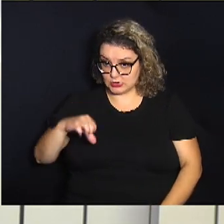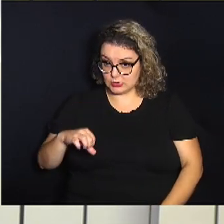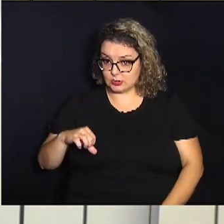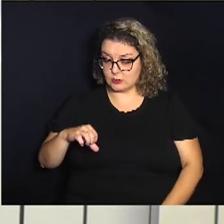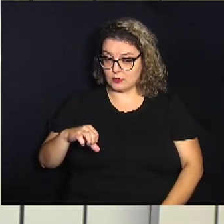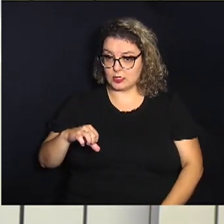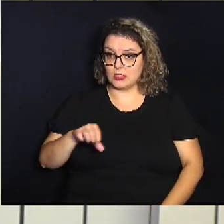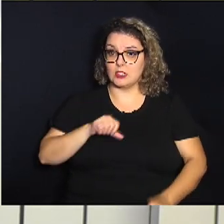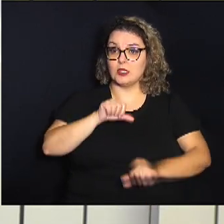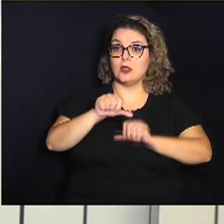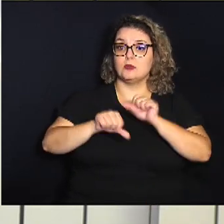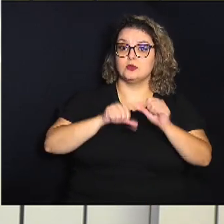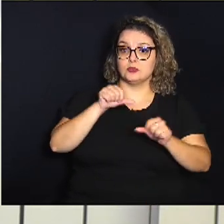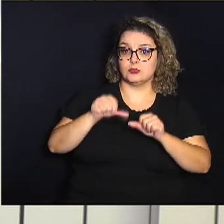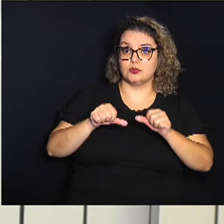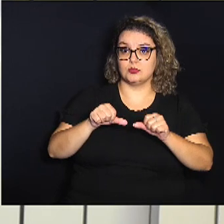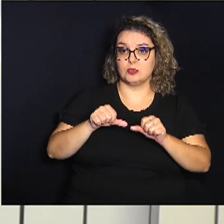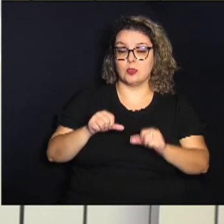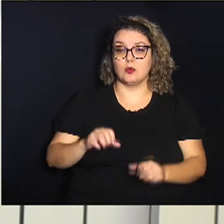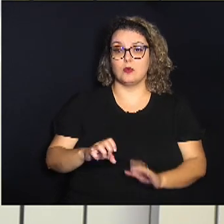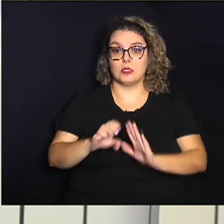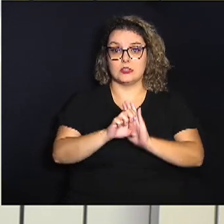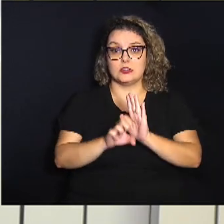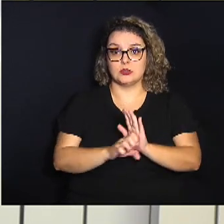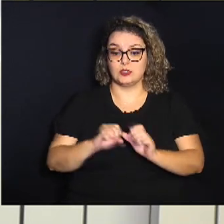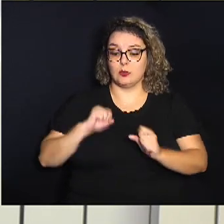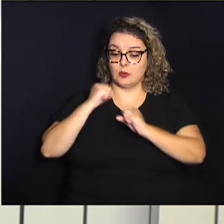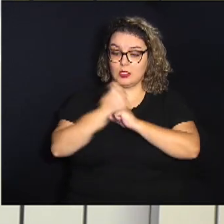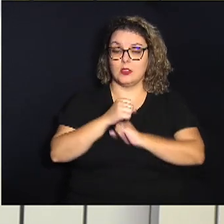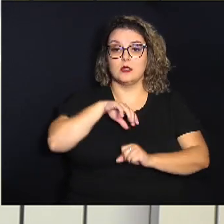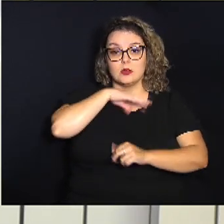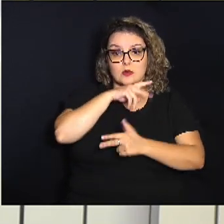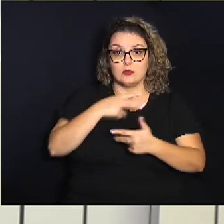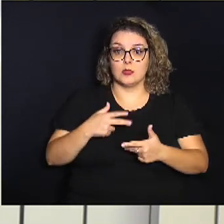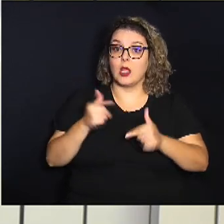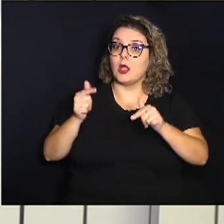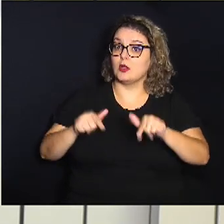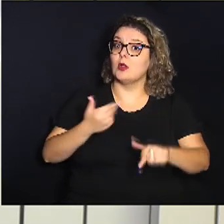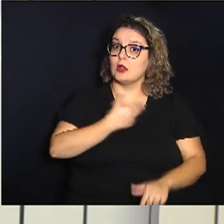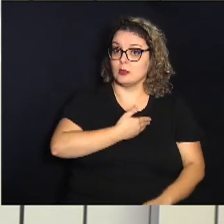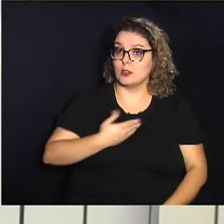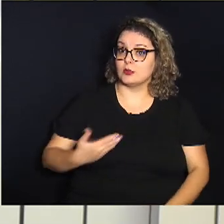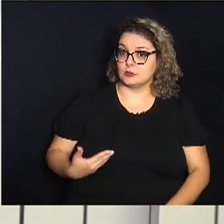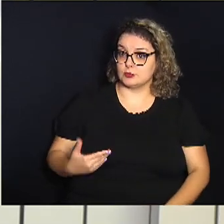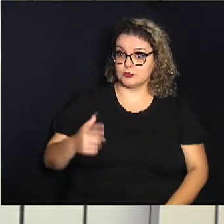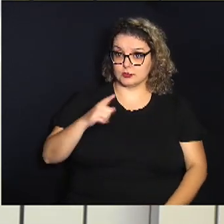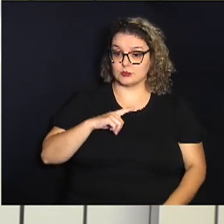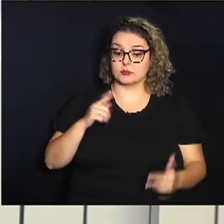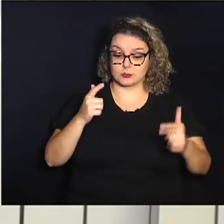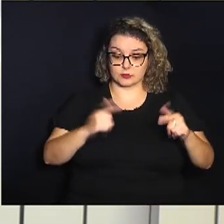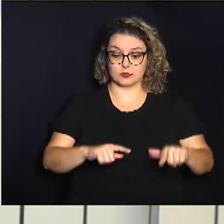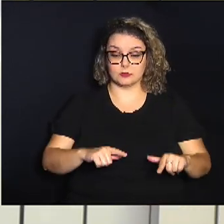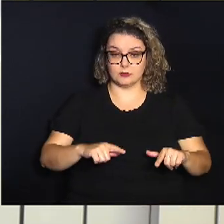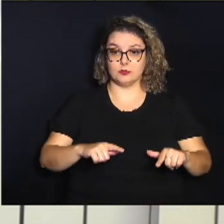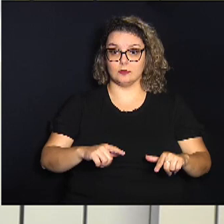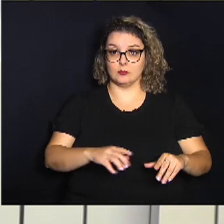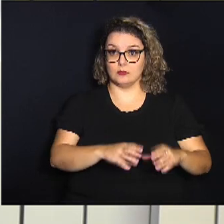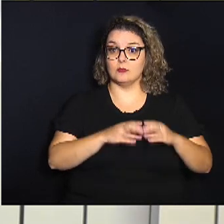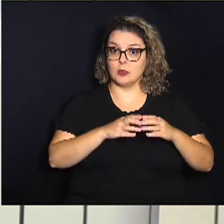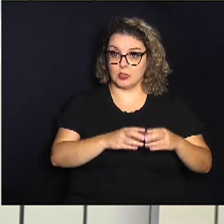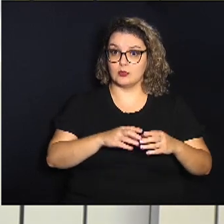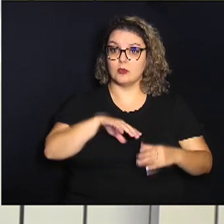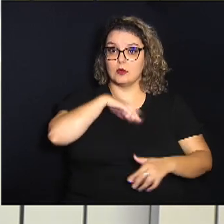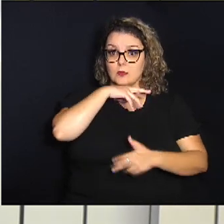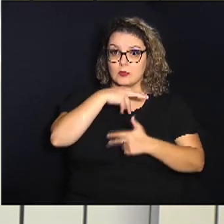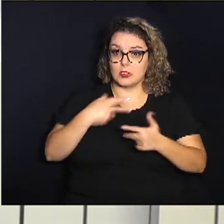que altera o Estatuto de Proteção Animal para que espaços públicos tenham locais para o convívio animal.